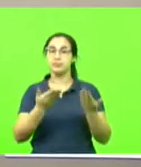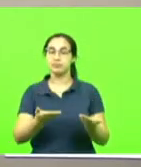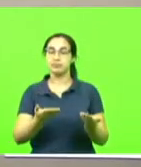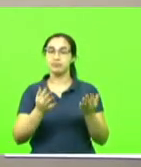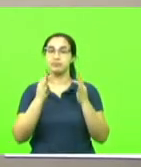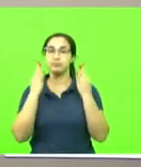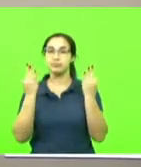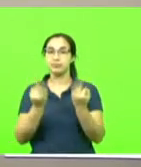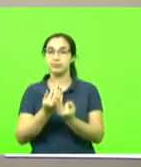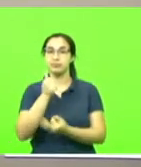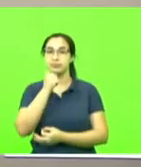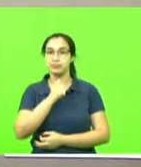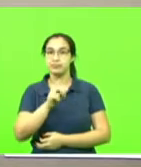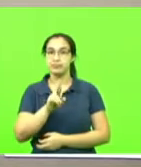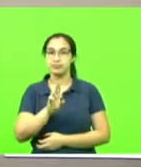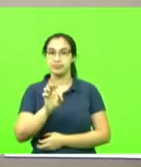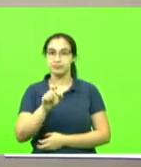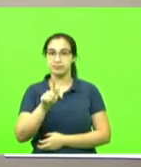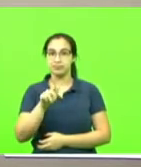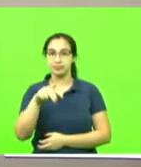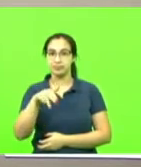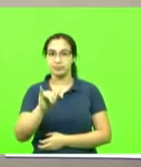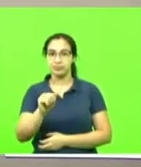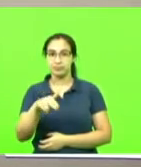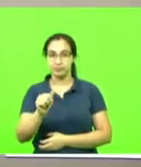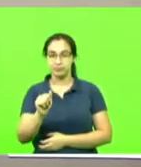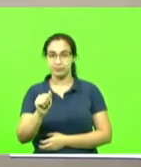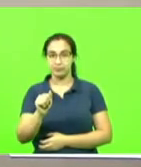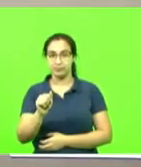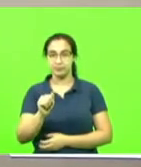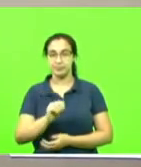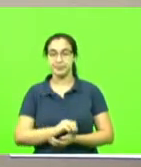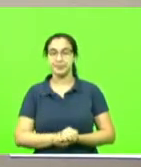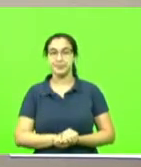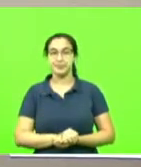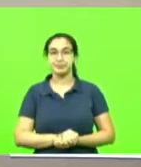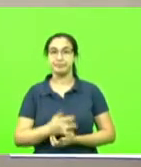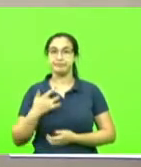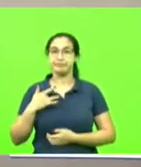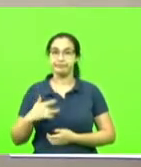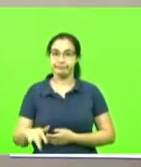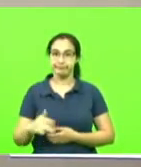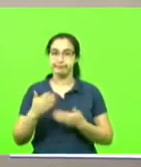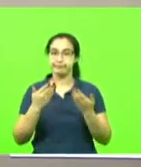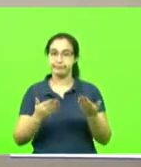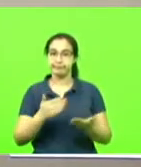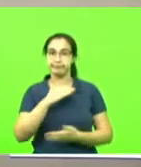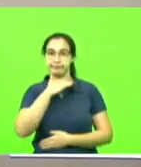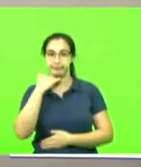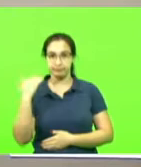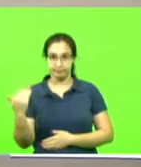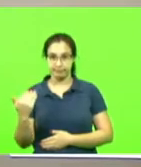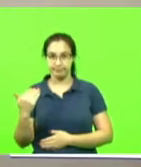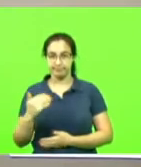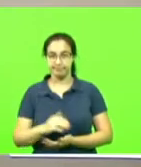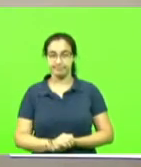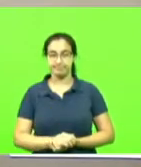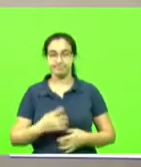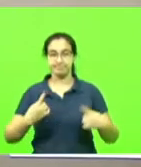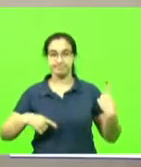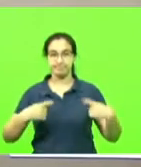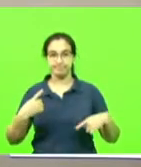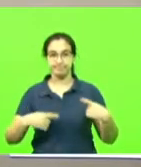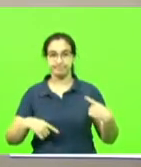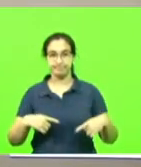da senhora Regina Maria Gonzaga de Sampaio, pesar pelo seu falecimento. Em discussão?